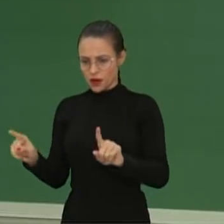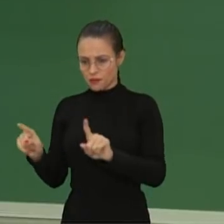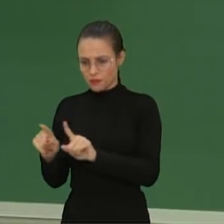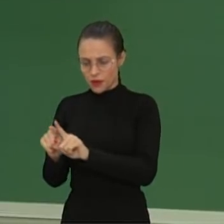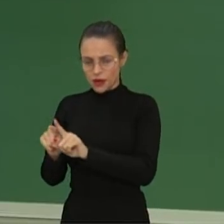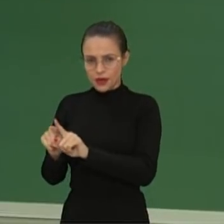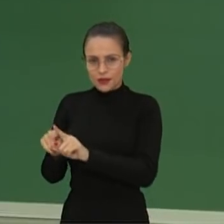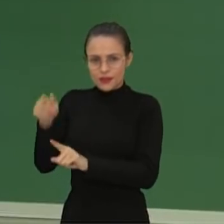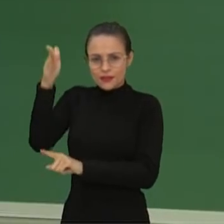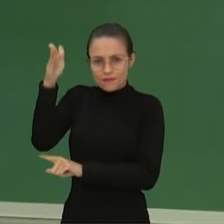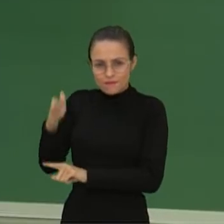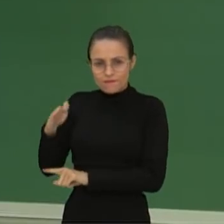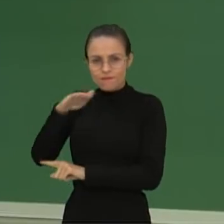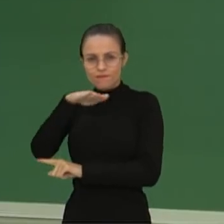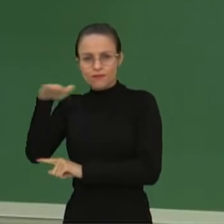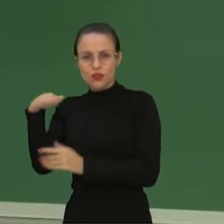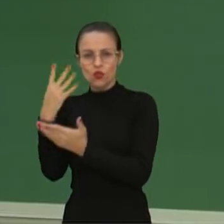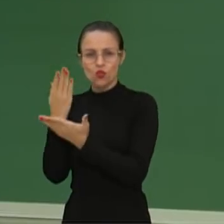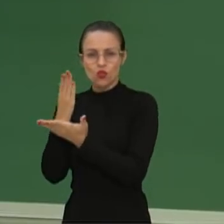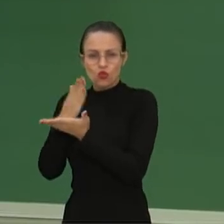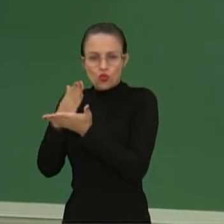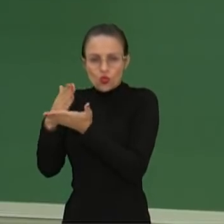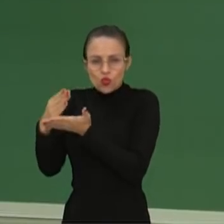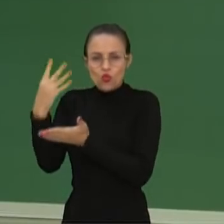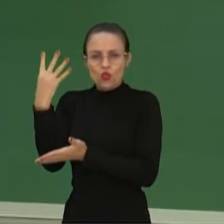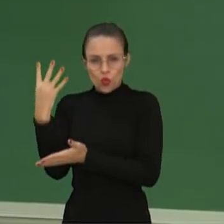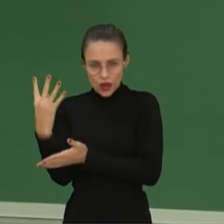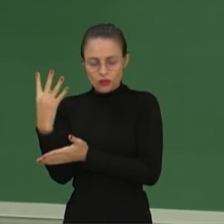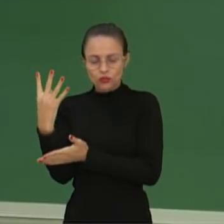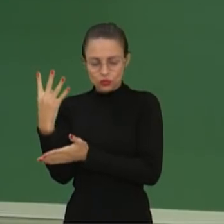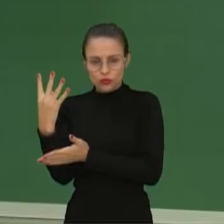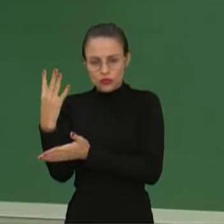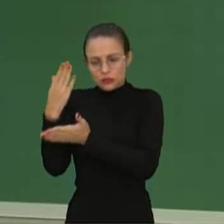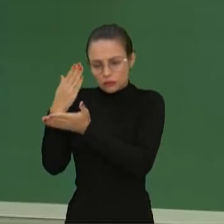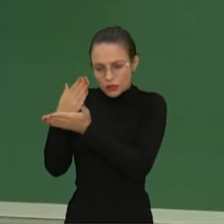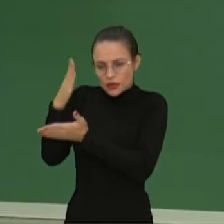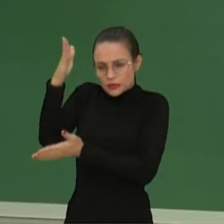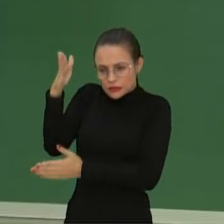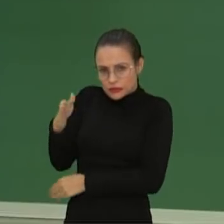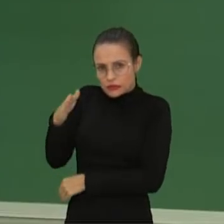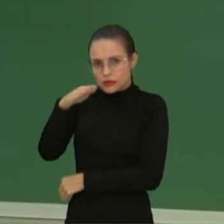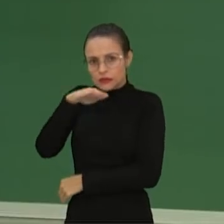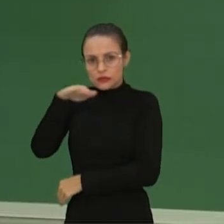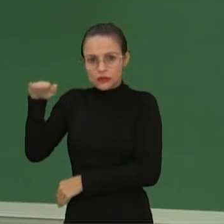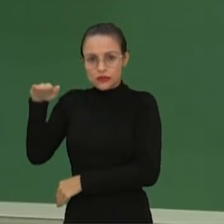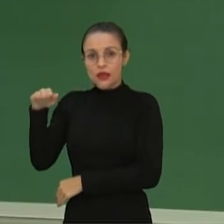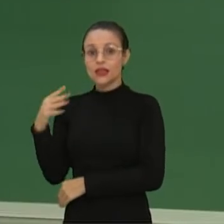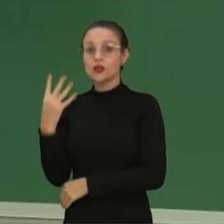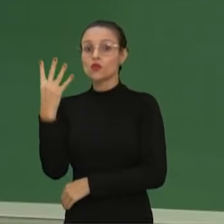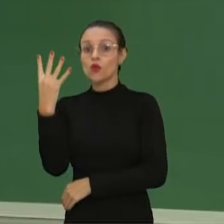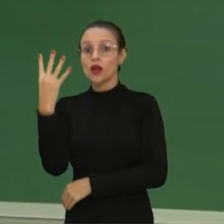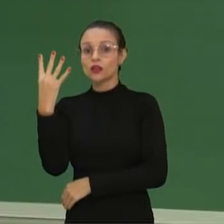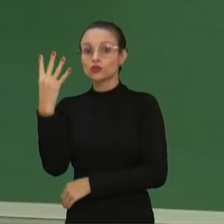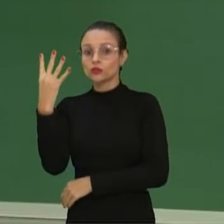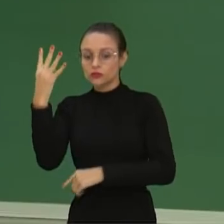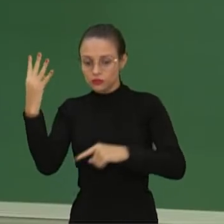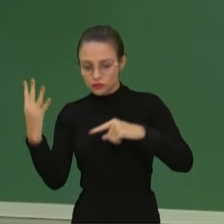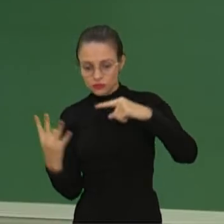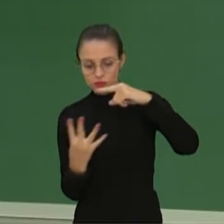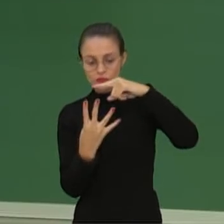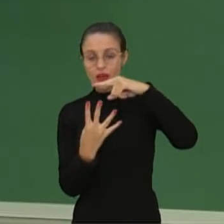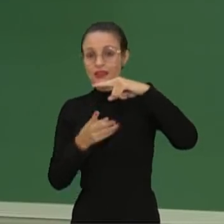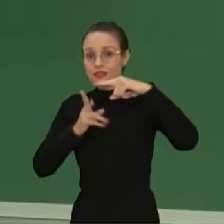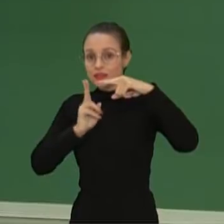partes. Né? Então, a gente dividiu esse papel em 4 partes iguais Esse 4 vai ficar sempre embaixo